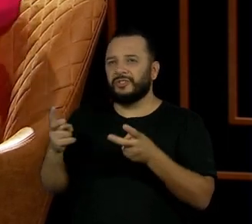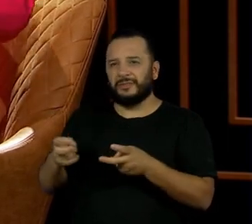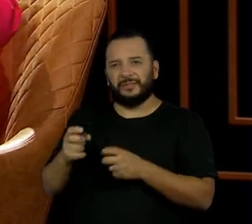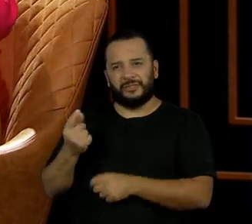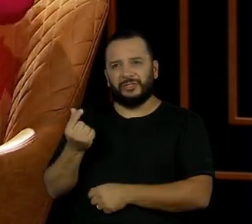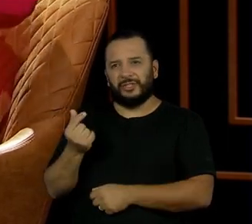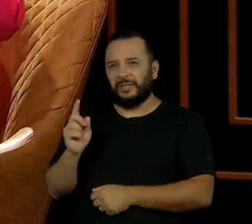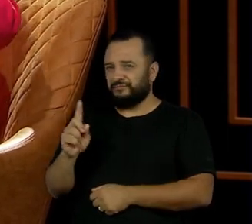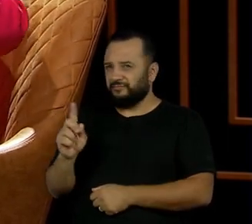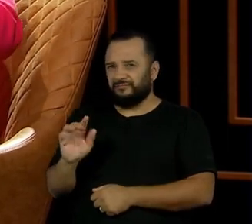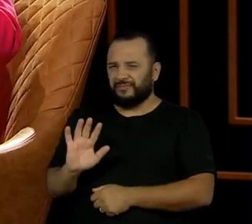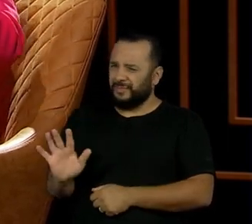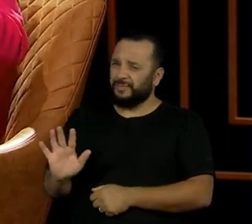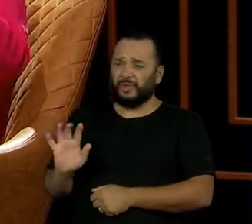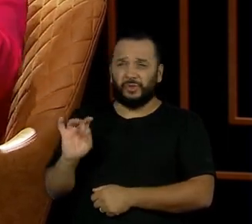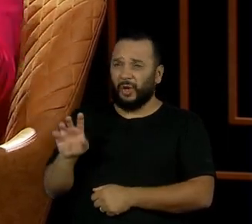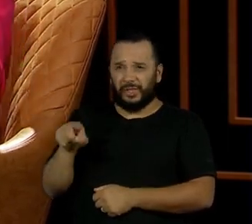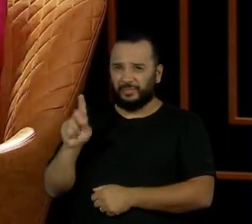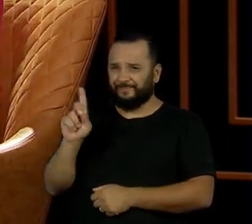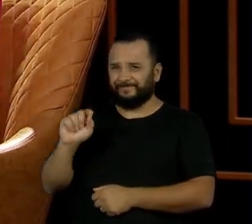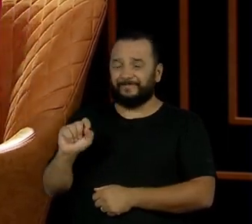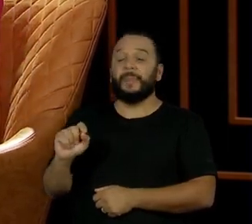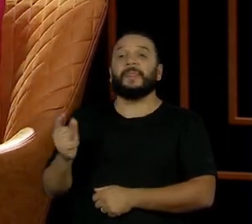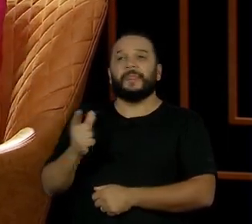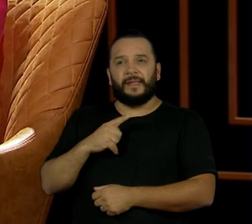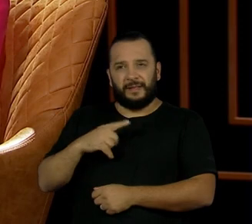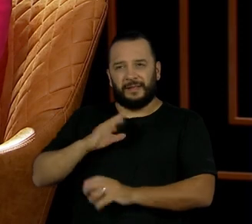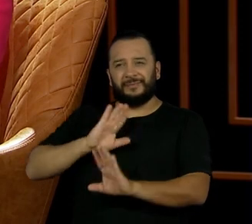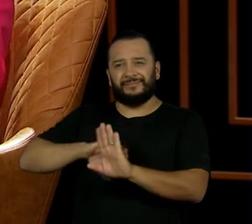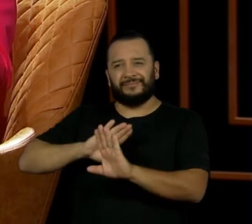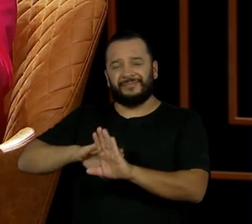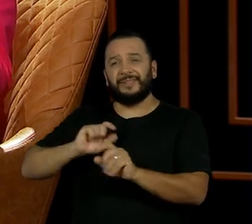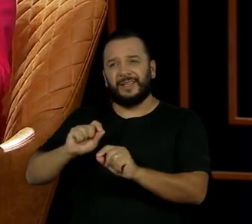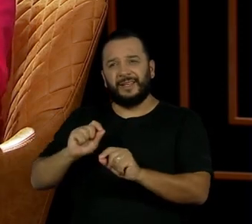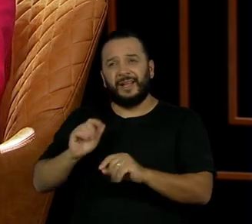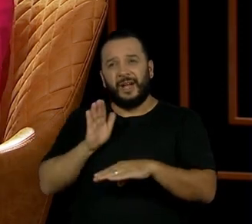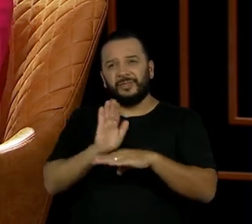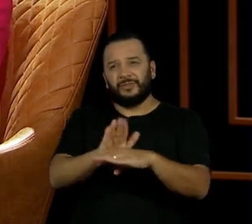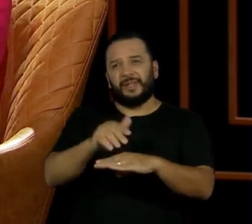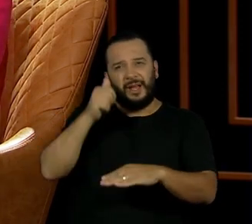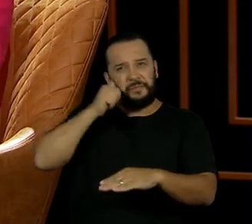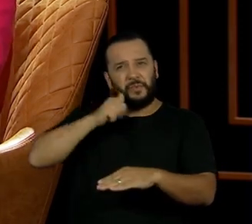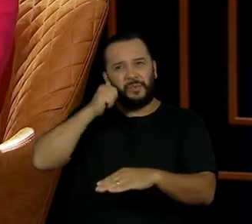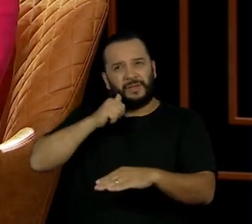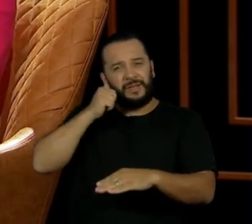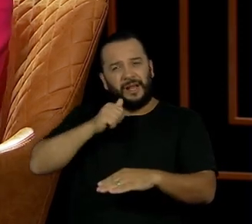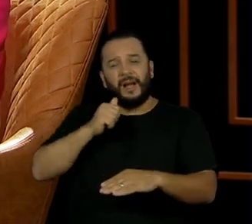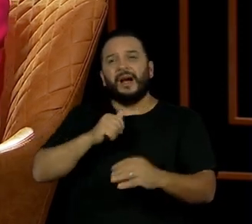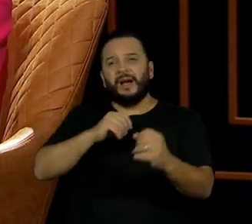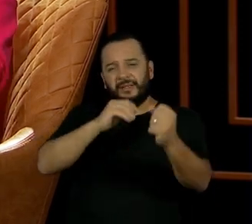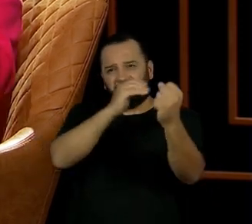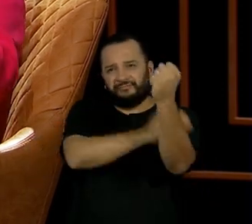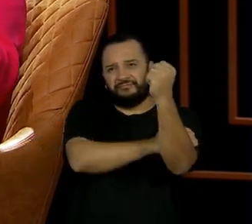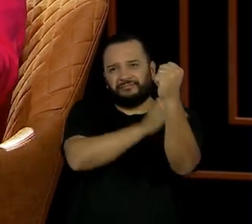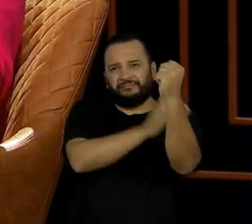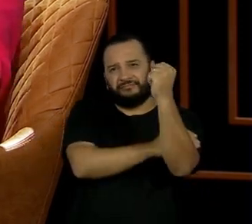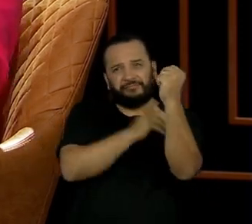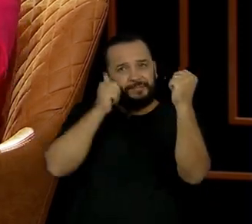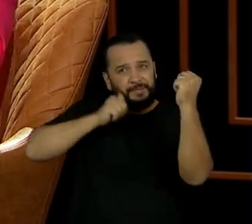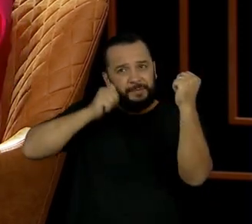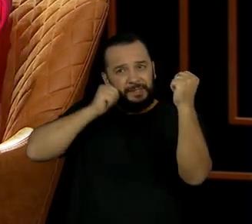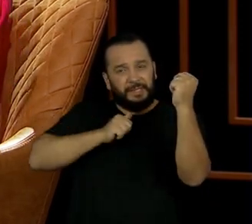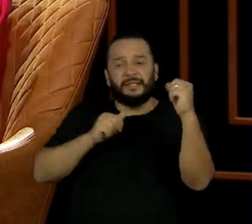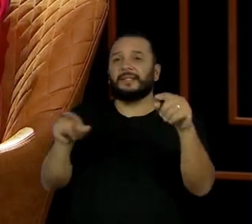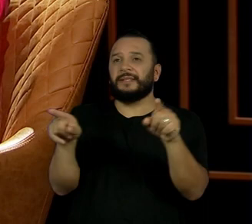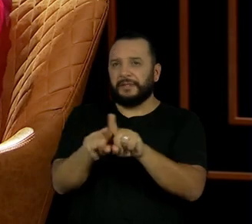tipo vou fazer dinheiro com isso tem uma coisa muito feminina uma coisa muito feminista e uma coisa